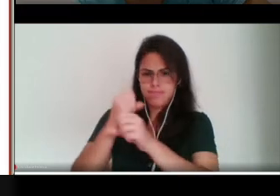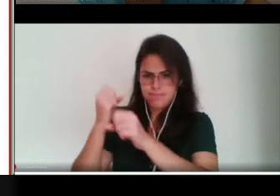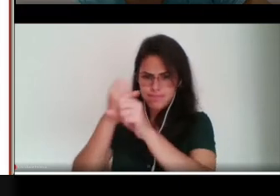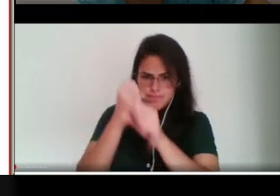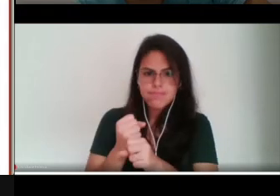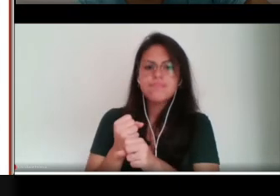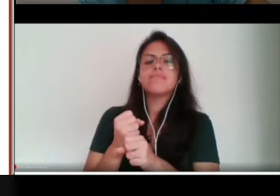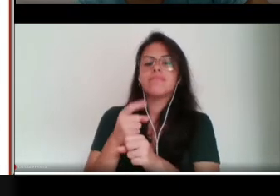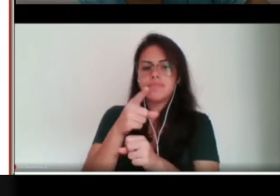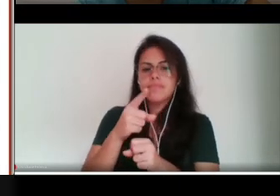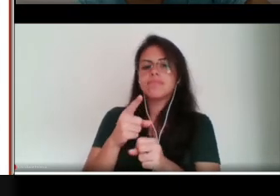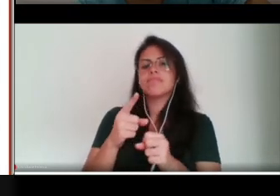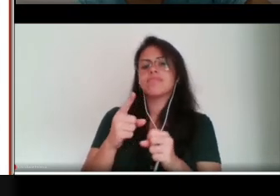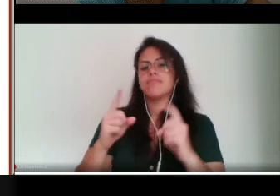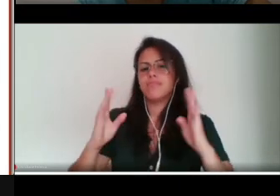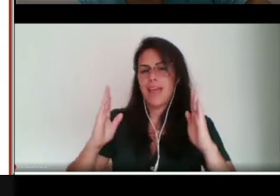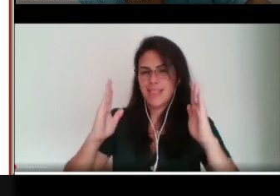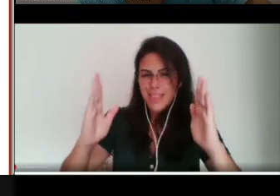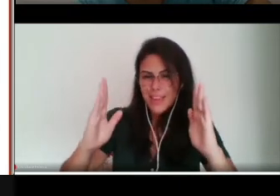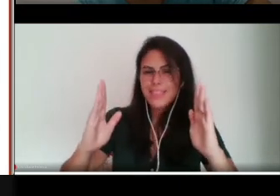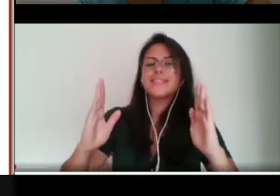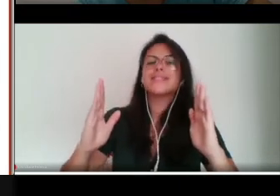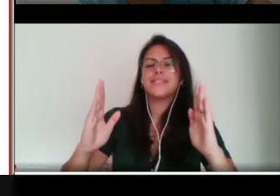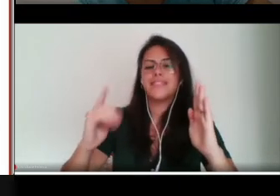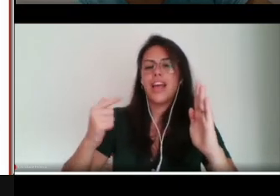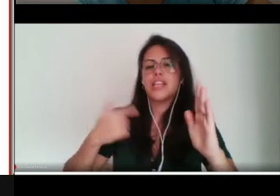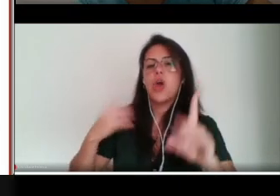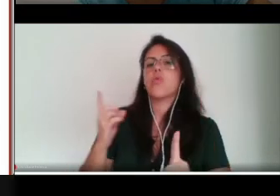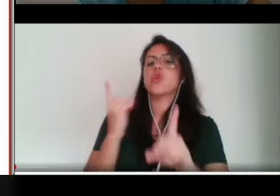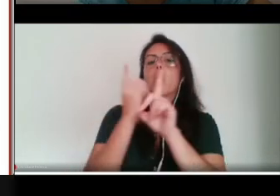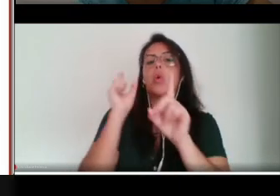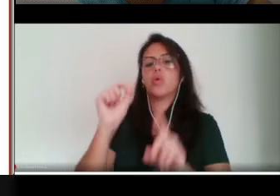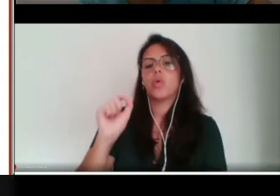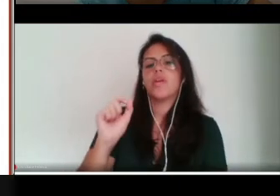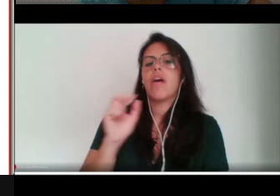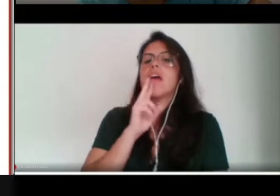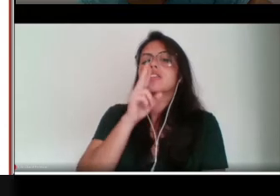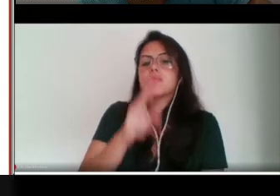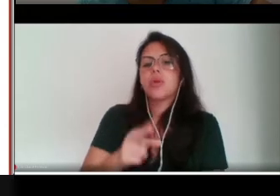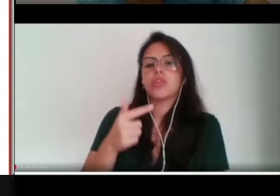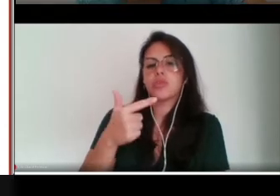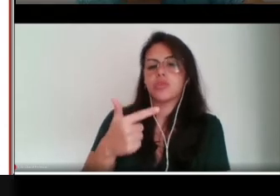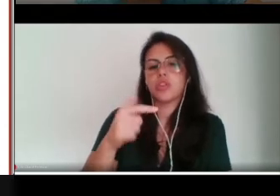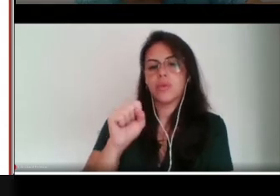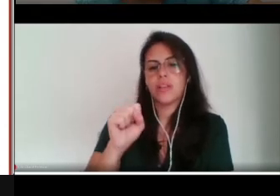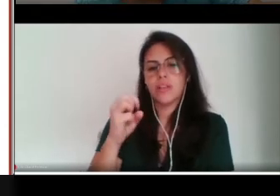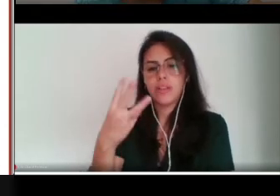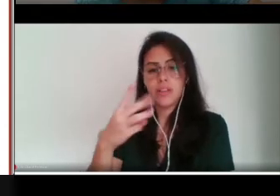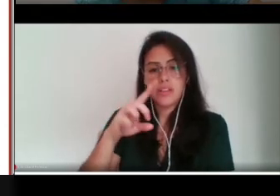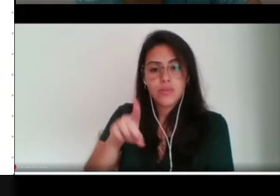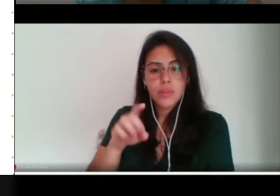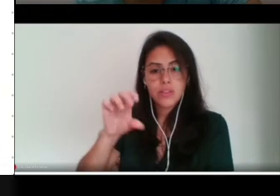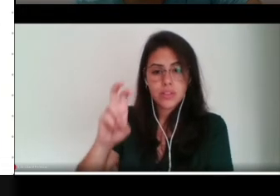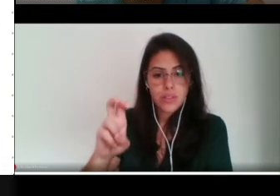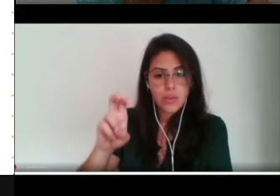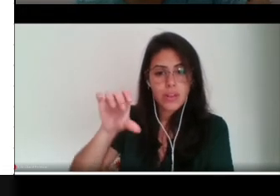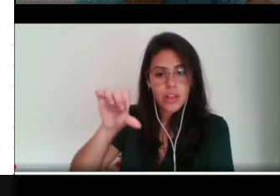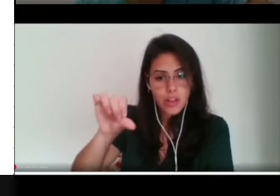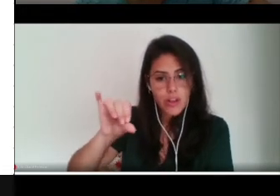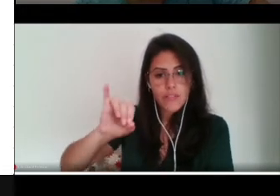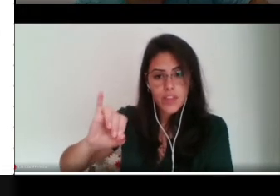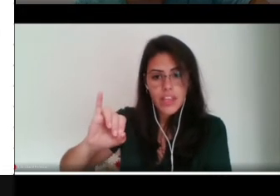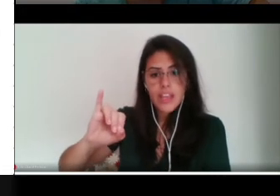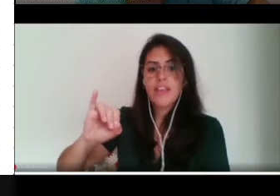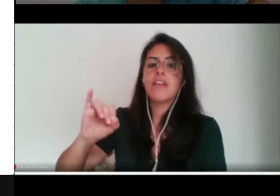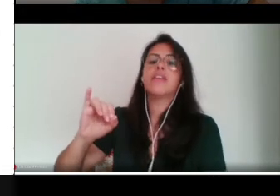283,59 na direção I, menos 82,8 na direção J. E depois, agora, eu só tenho que